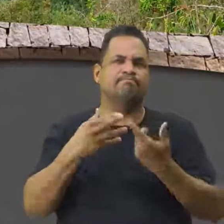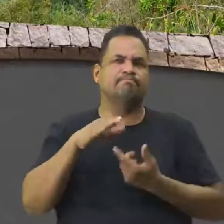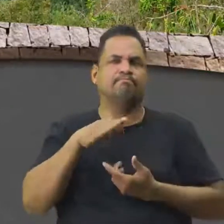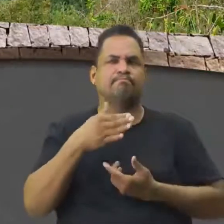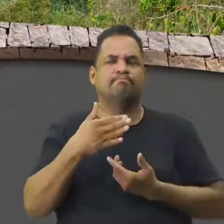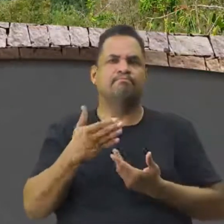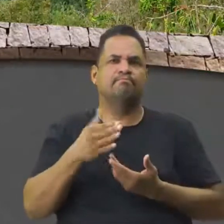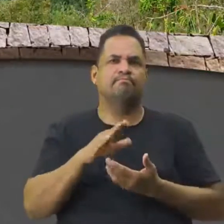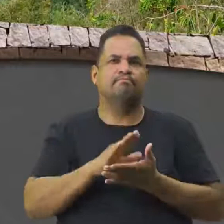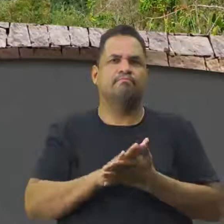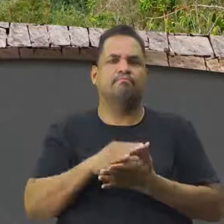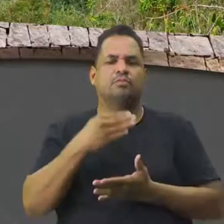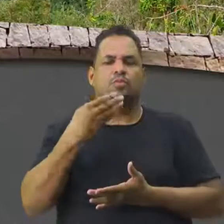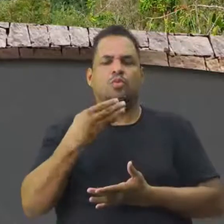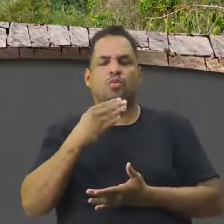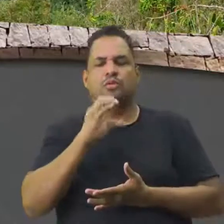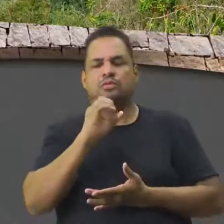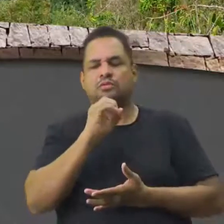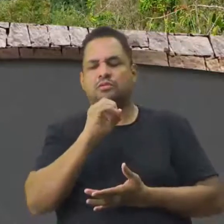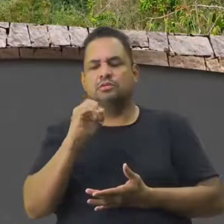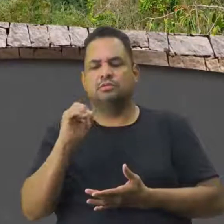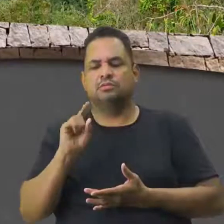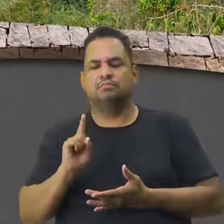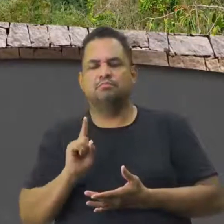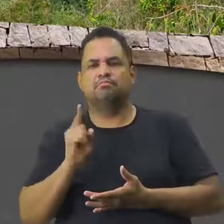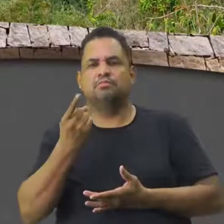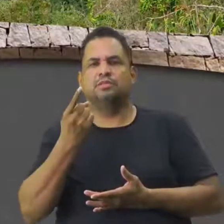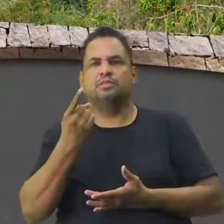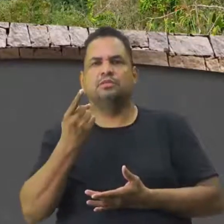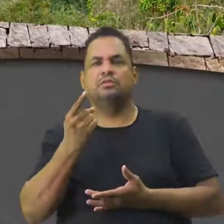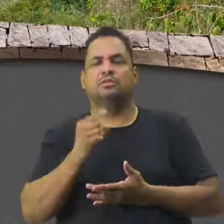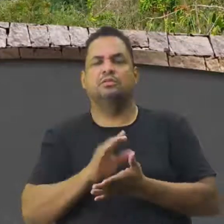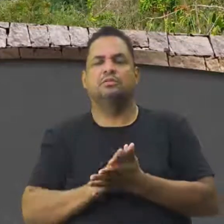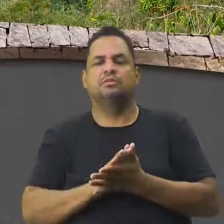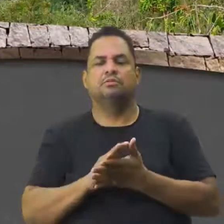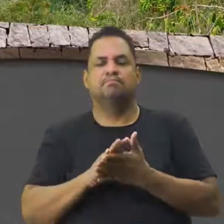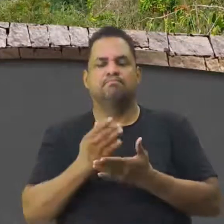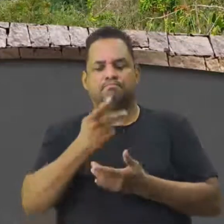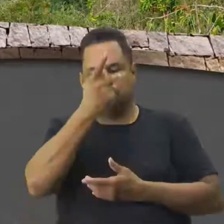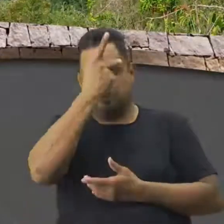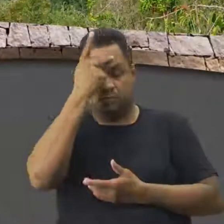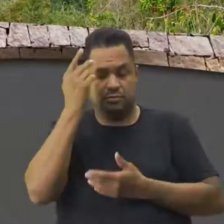aproximadamente 400 mil imigrantes, vindo